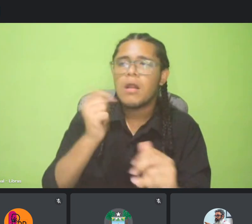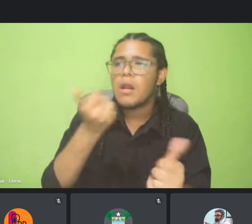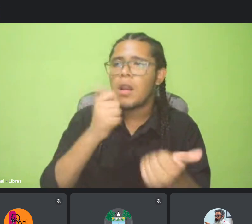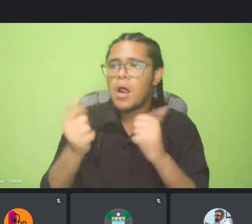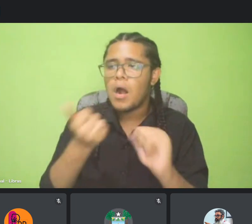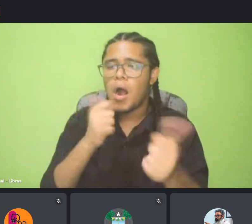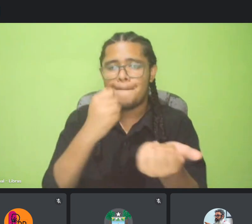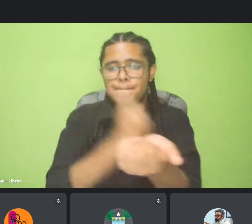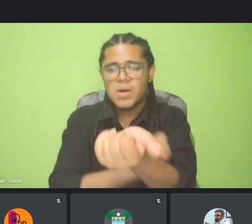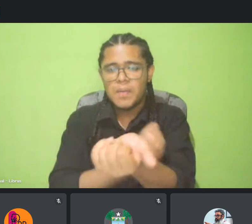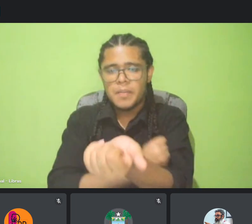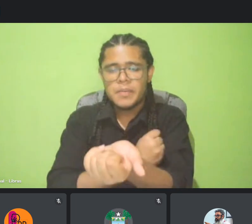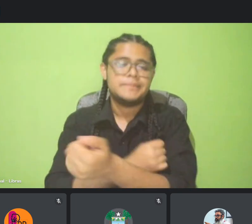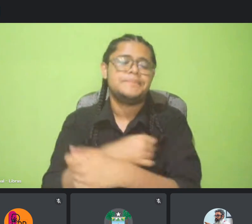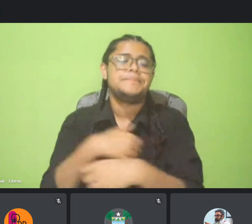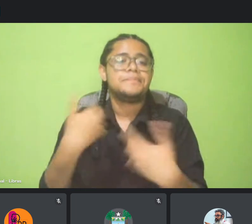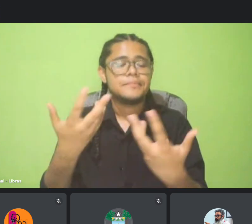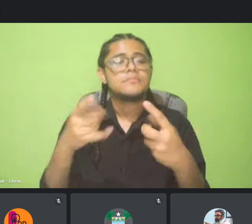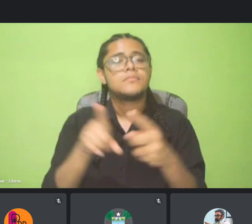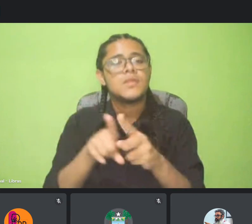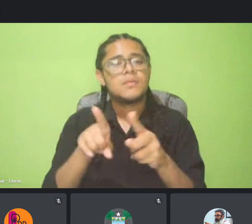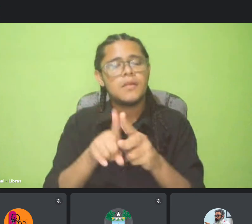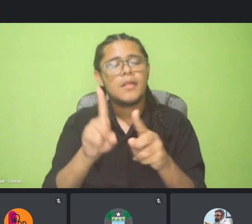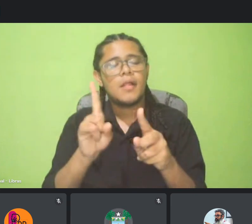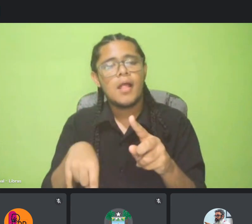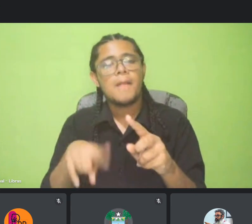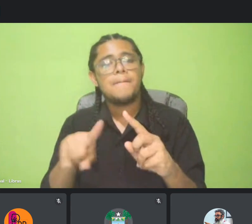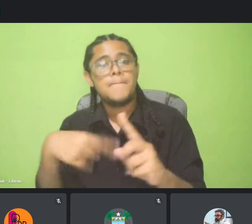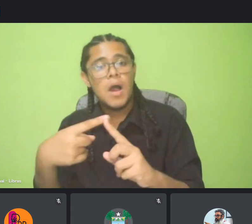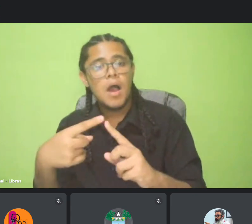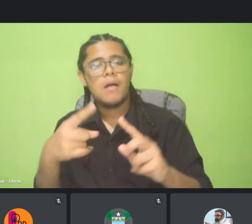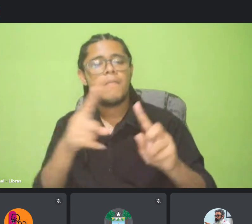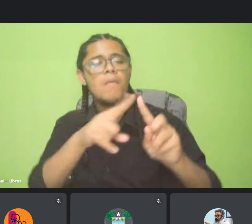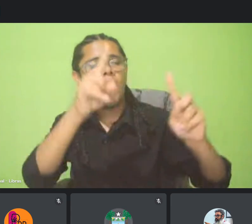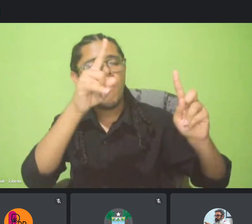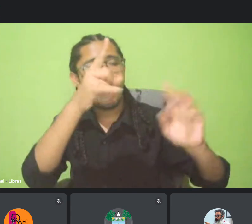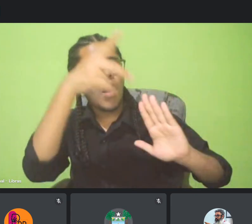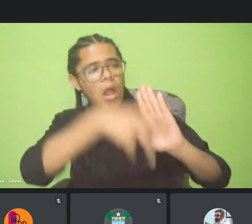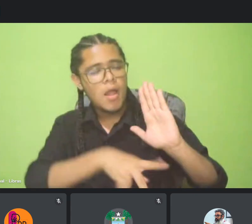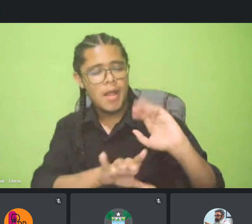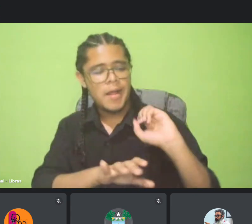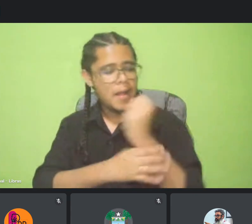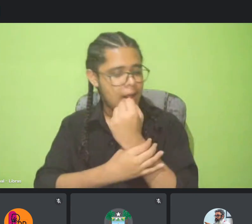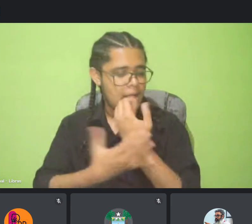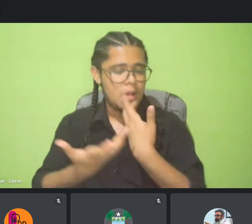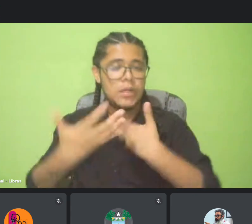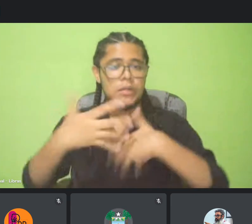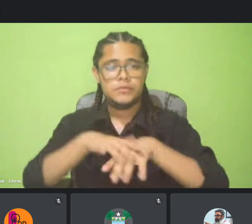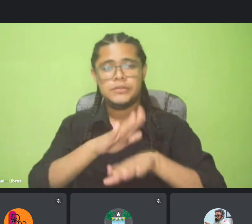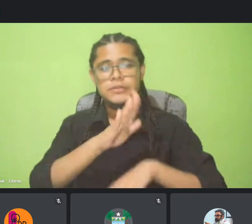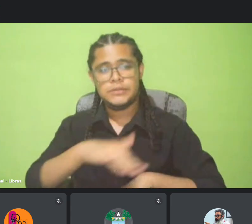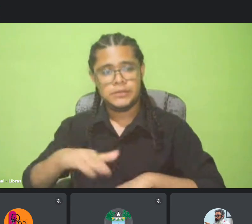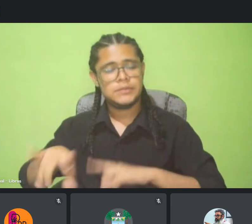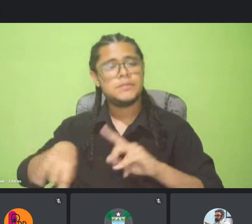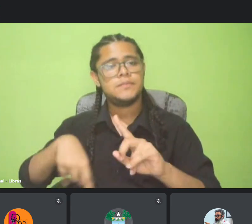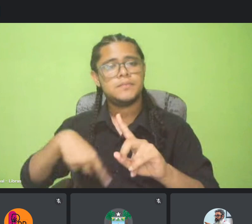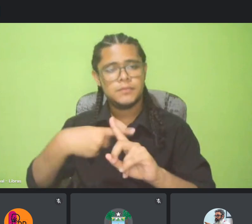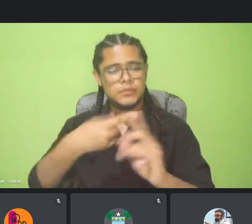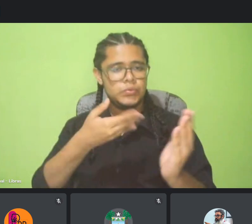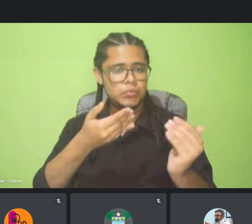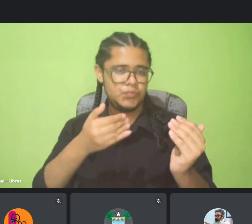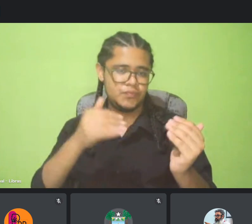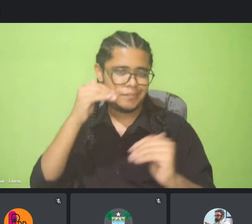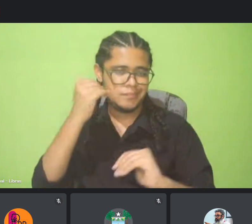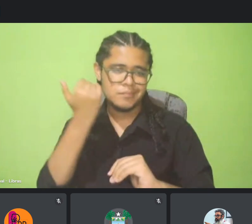estejam garantindo a inclusão de crianças e adolescentes. Durante esses diálogos da Lei Paulo Gustavo,